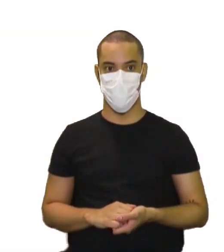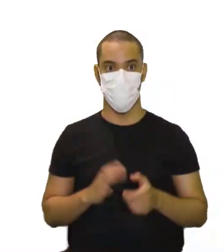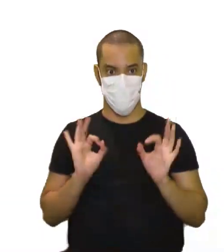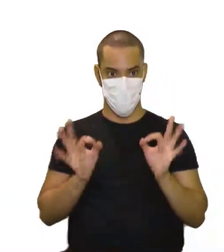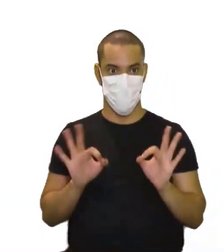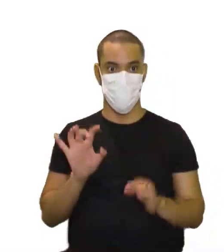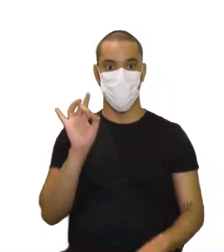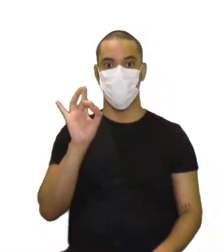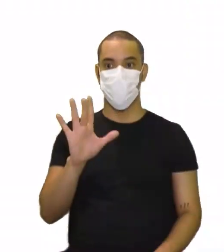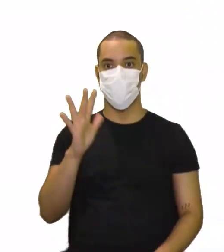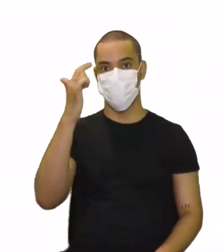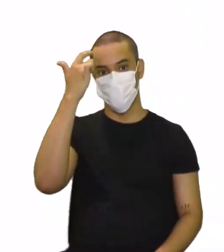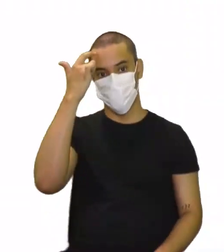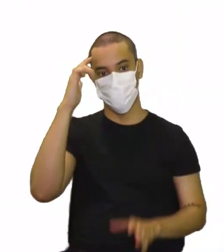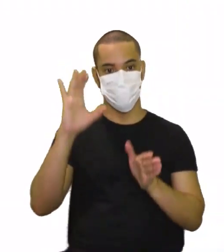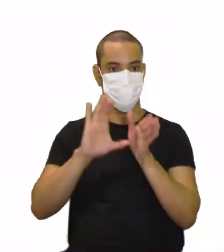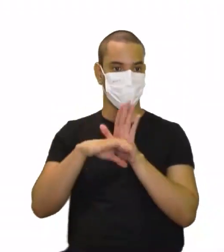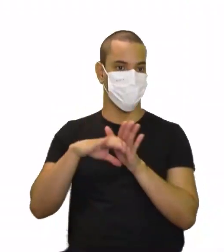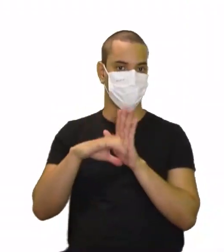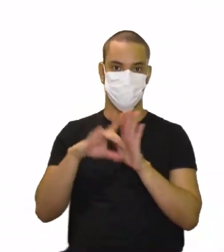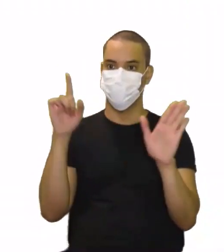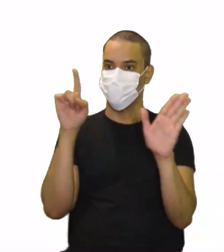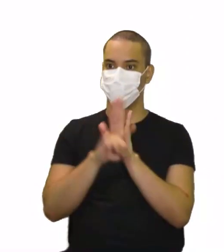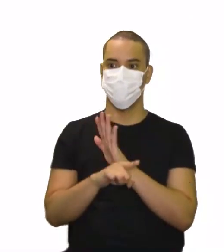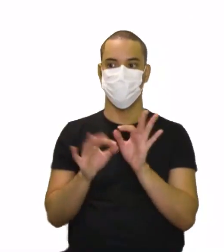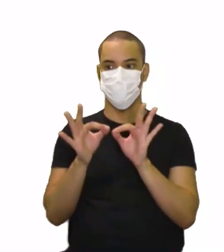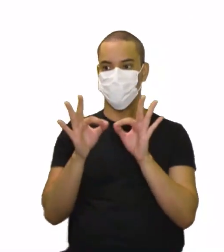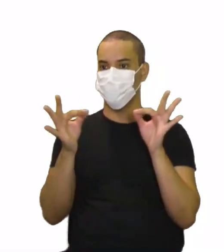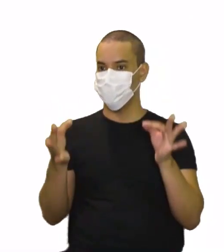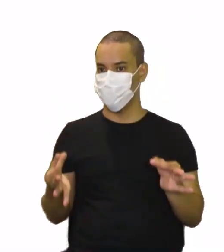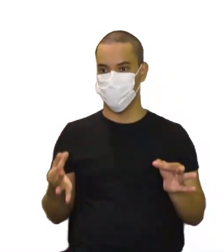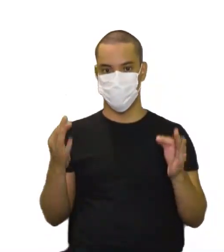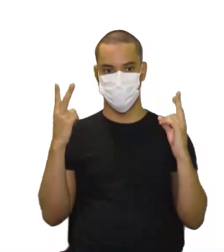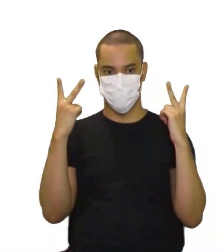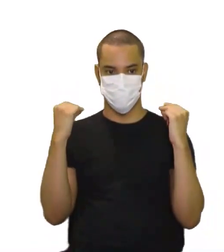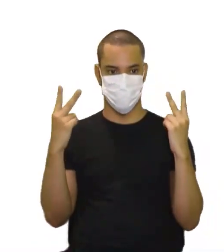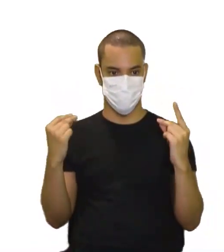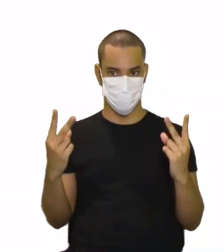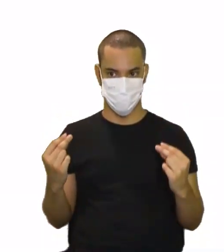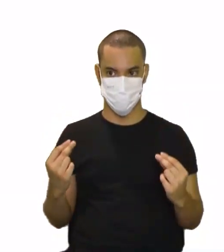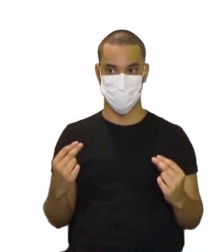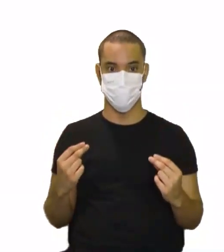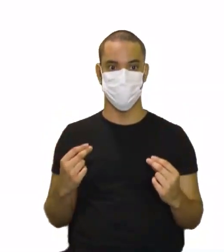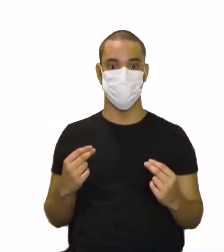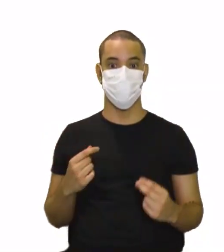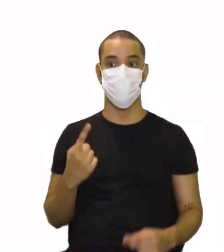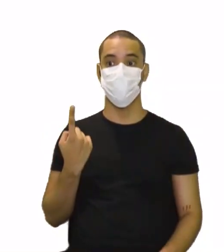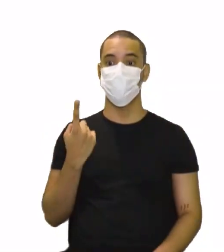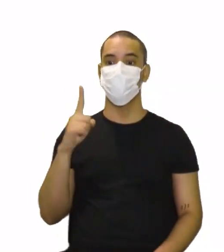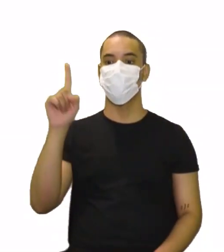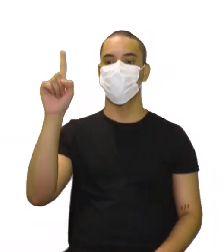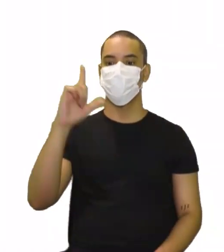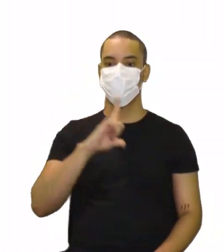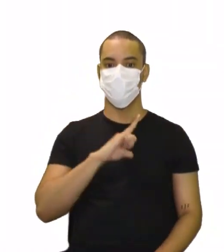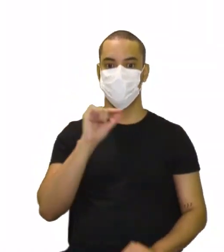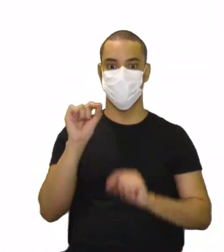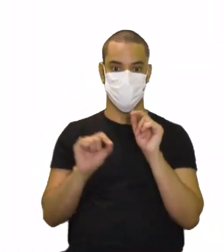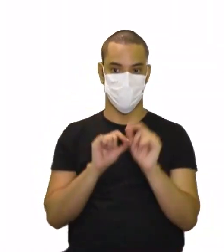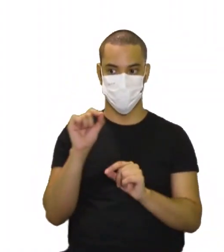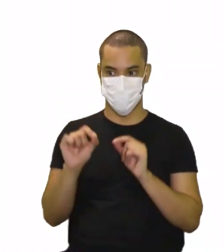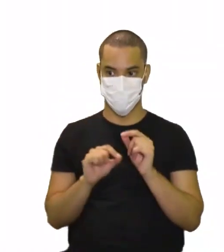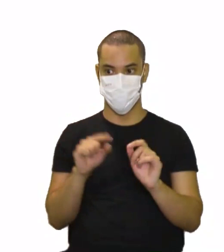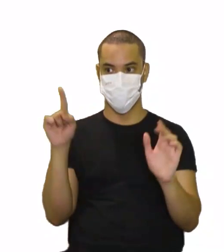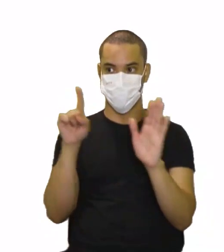questão de conceito, certo? Uma questão bem tranquila. E para finalizar, nós vamos ver, como sempre,